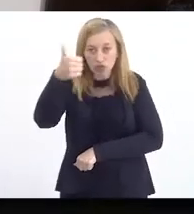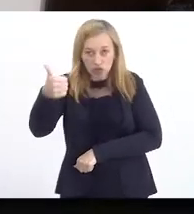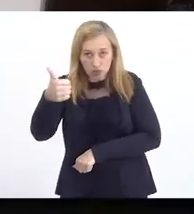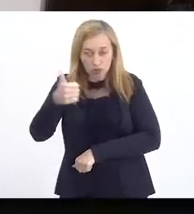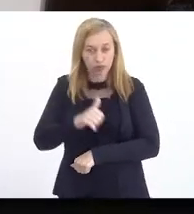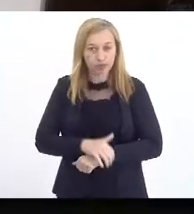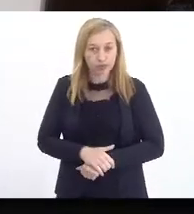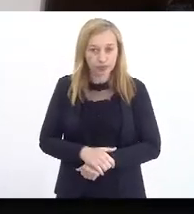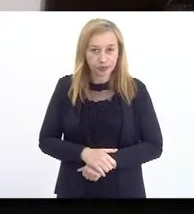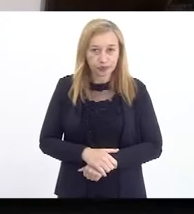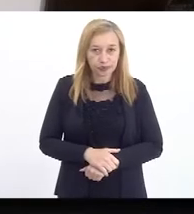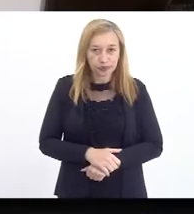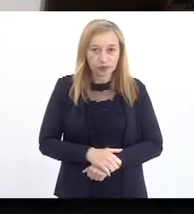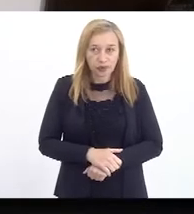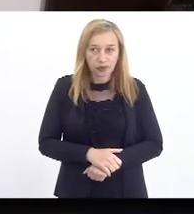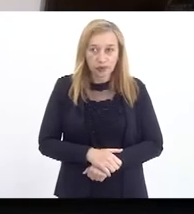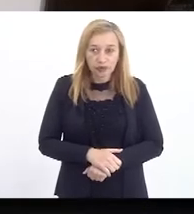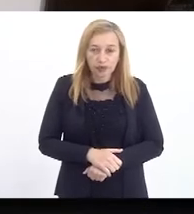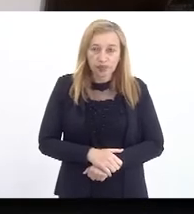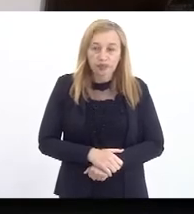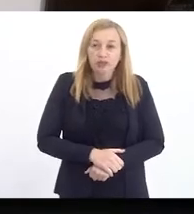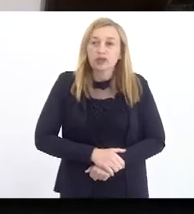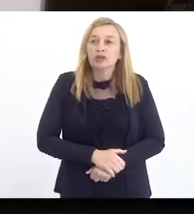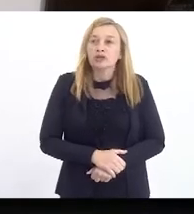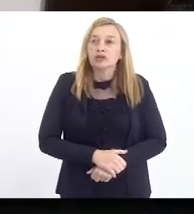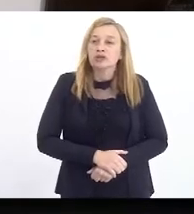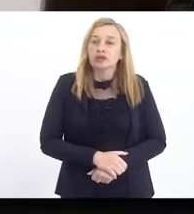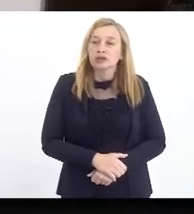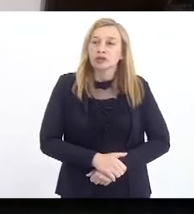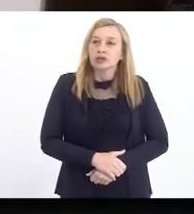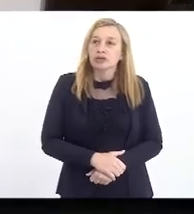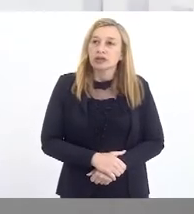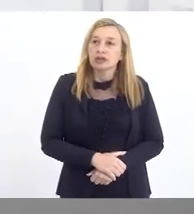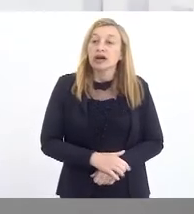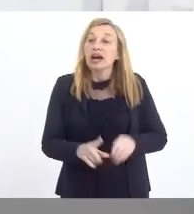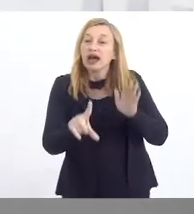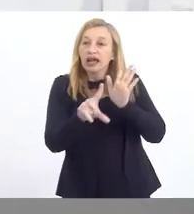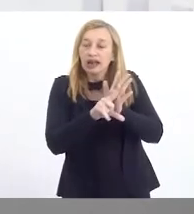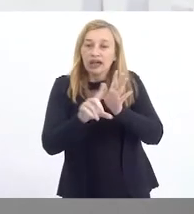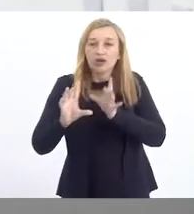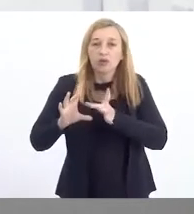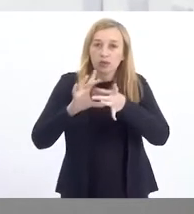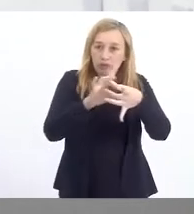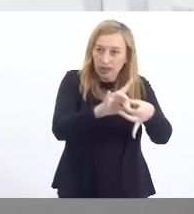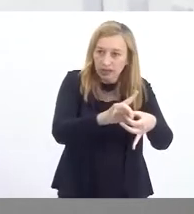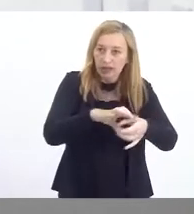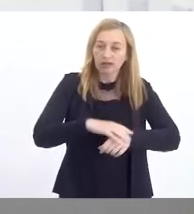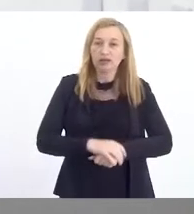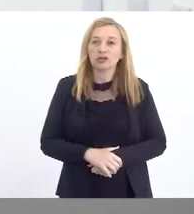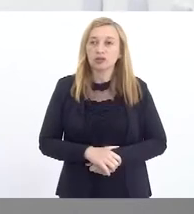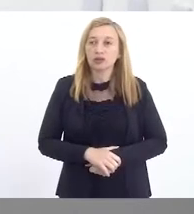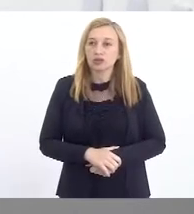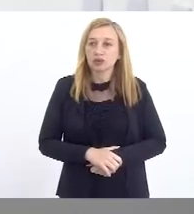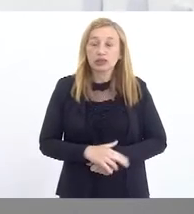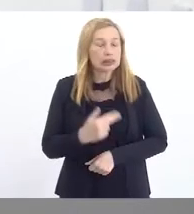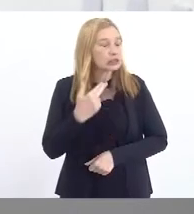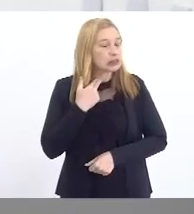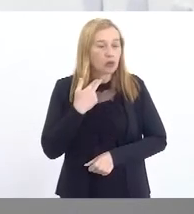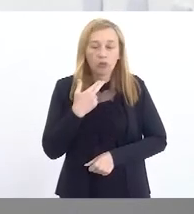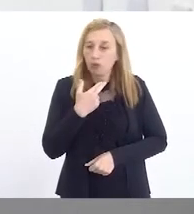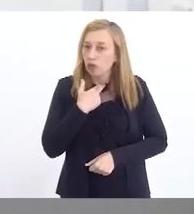2021. Por via de consequência, a lei complementar não